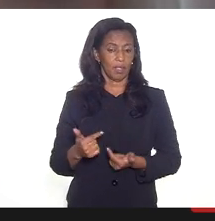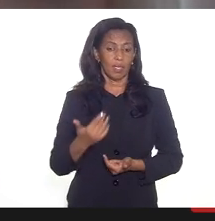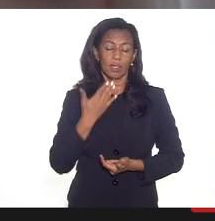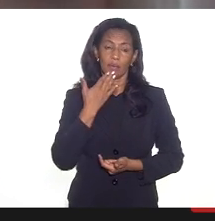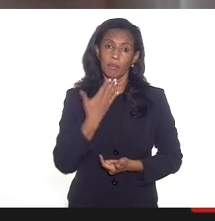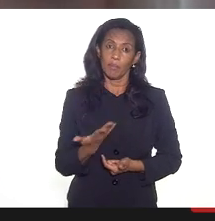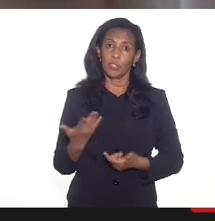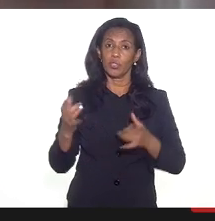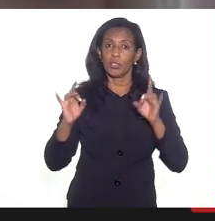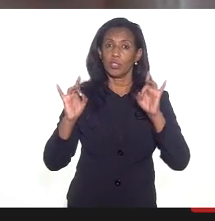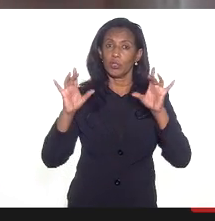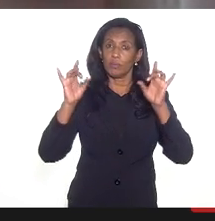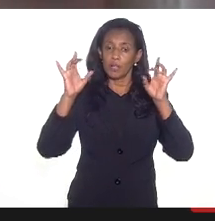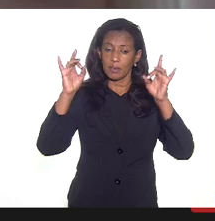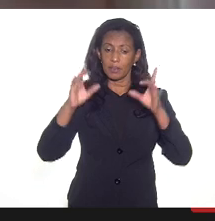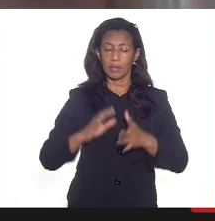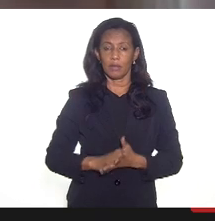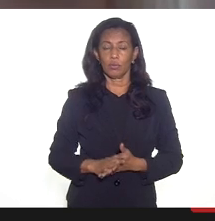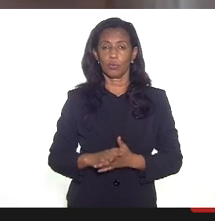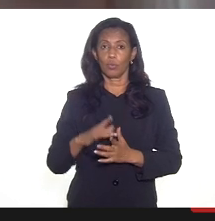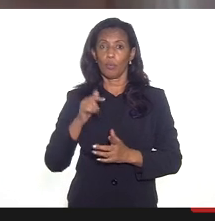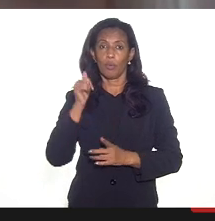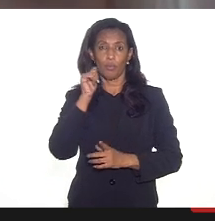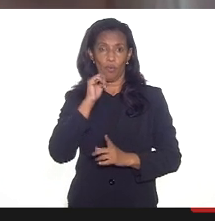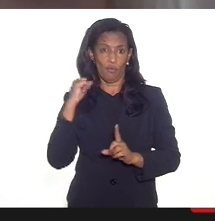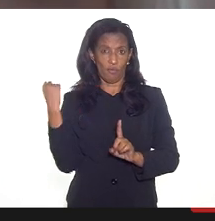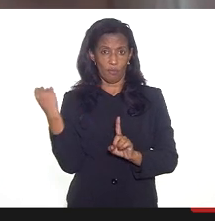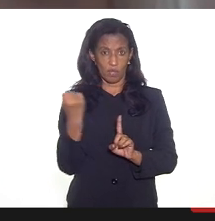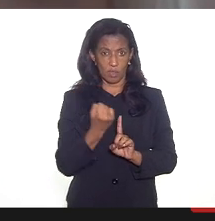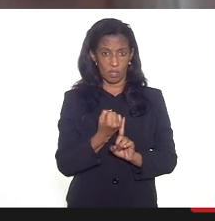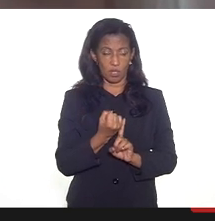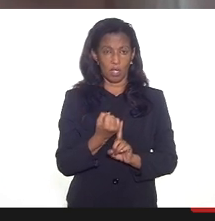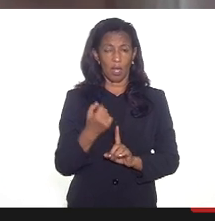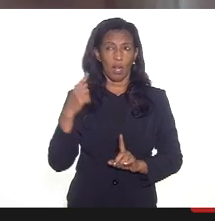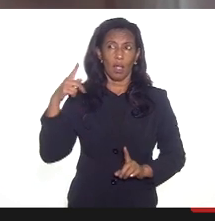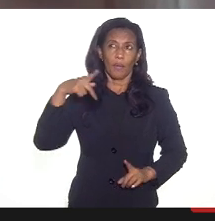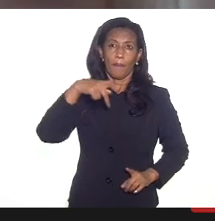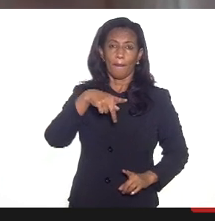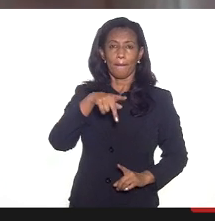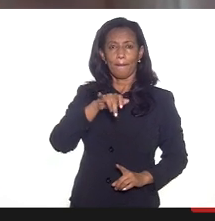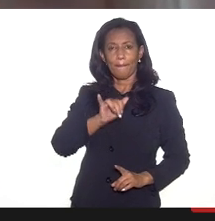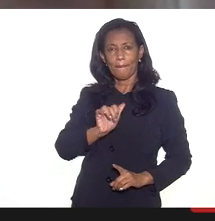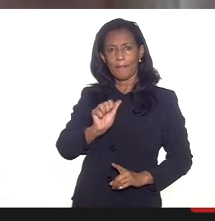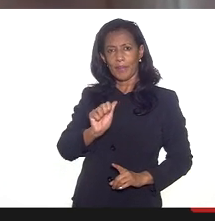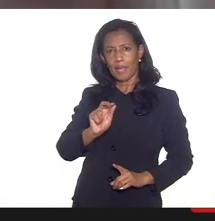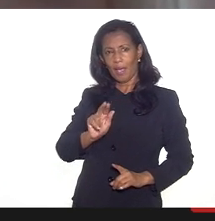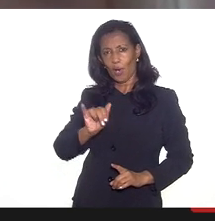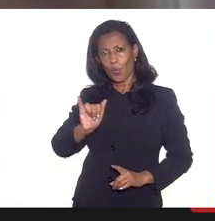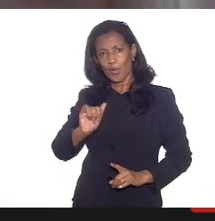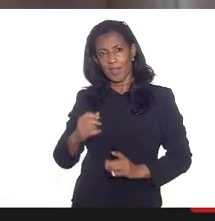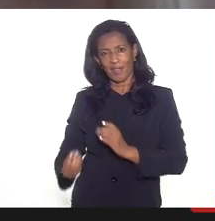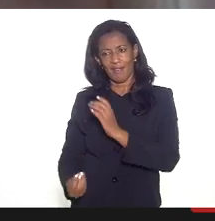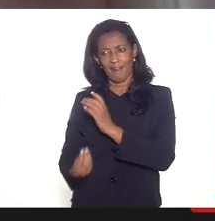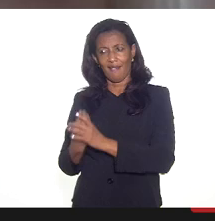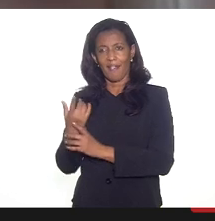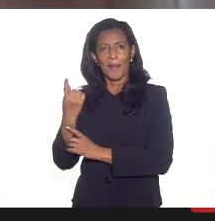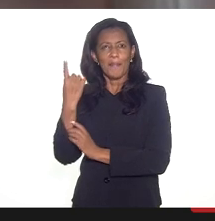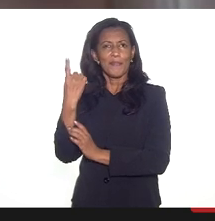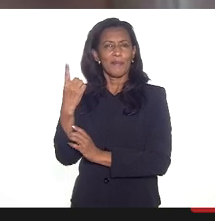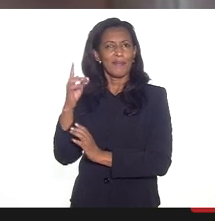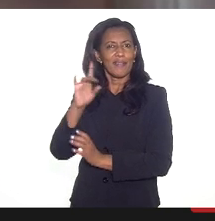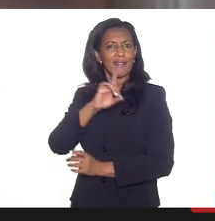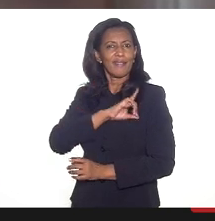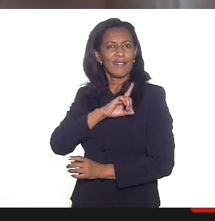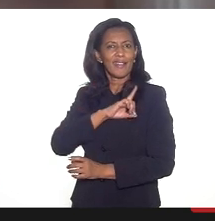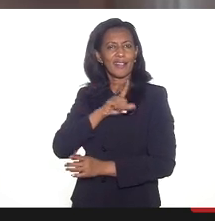sugestão em especial sobre a questão do feminicídio, que no Piauí foi criada a primeira delegacia de investigação